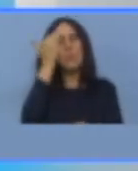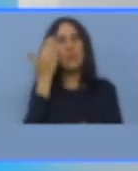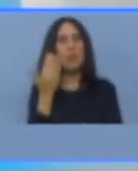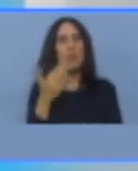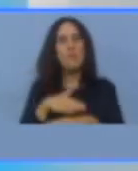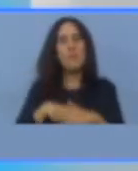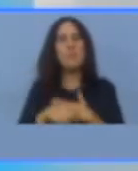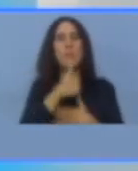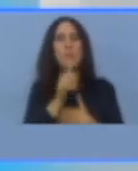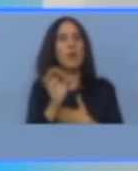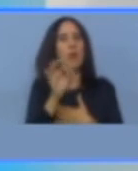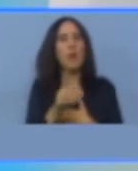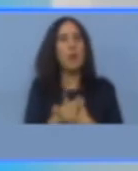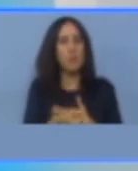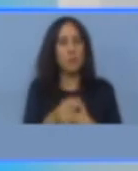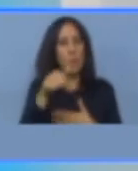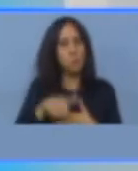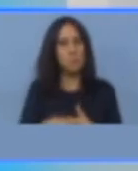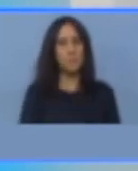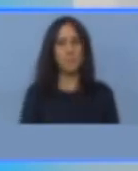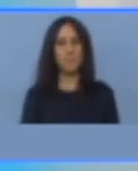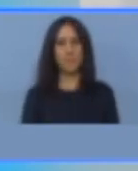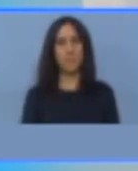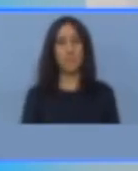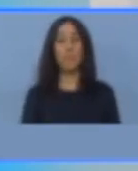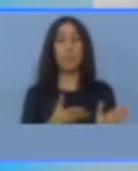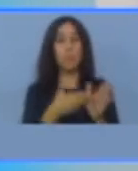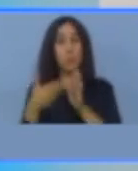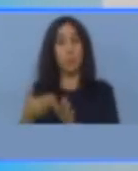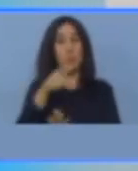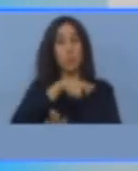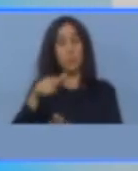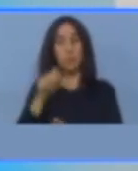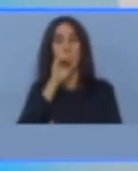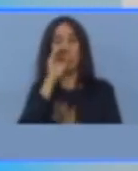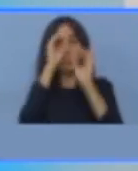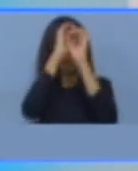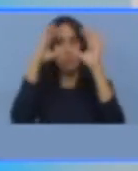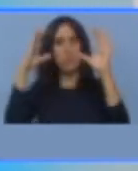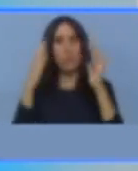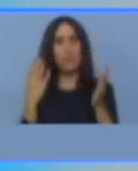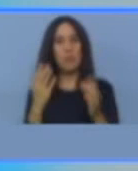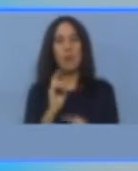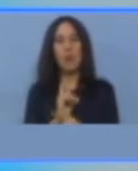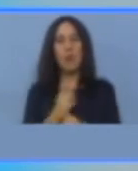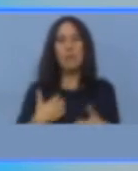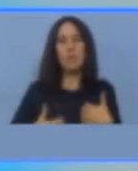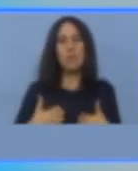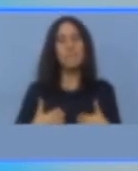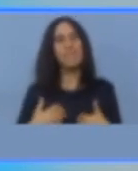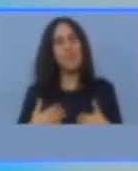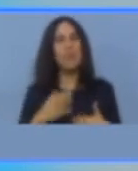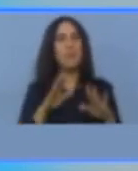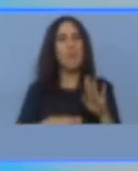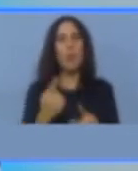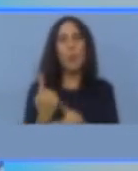interessa fazer imediatamente? Por um lado, as pessoas terem a noção de que, em vez de terem a inquietação, às vezes nós negamos